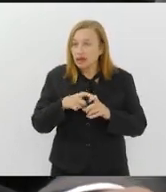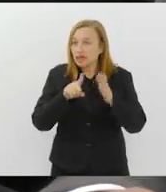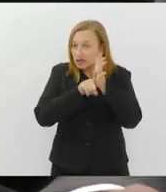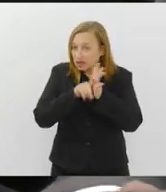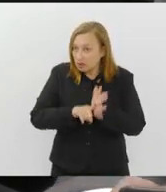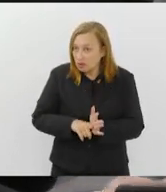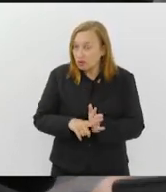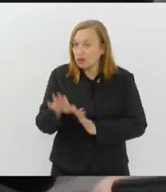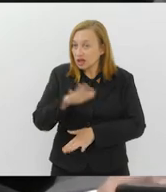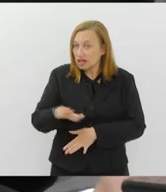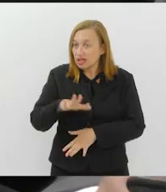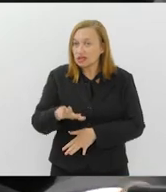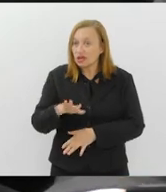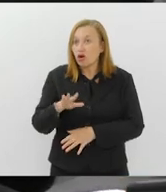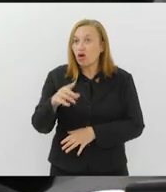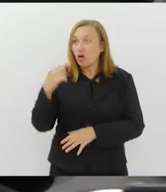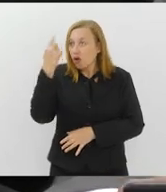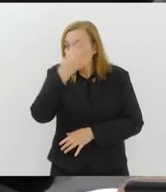com aquela criança por horas,